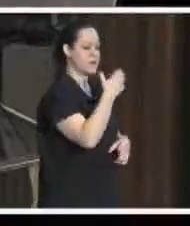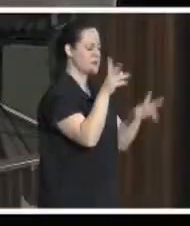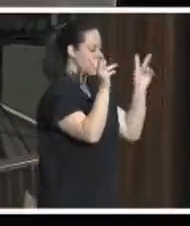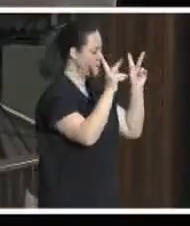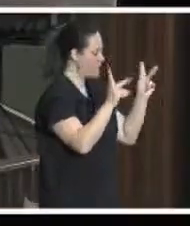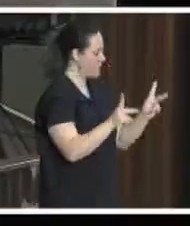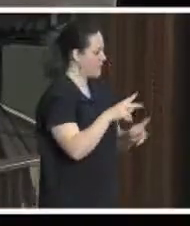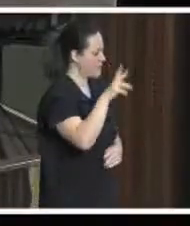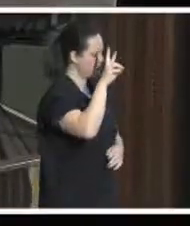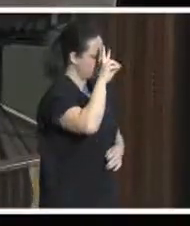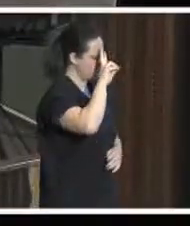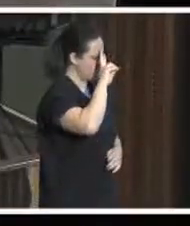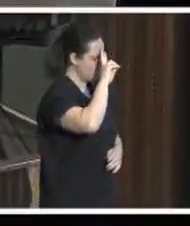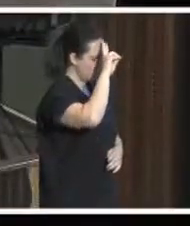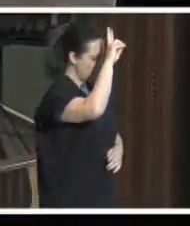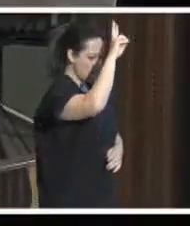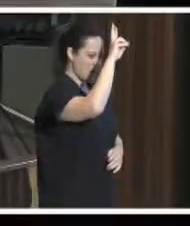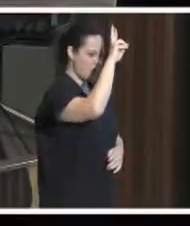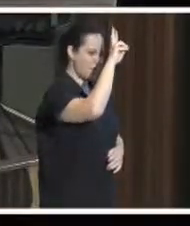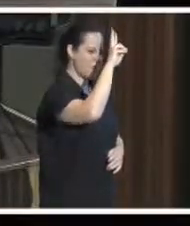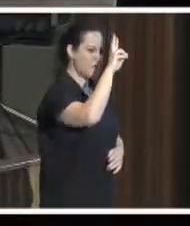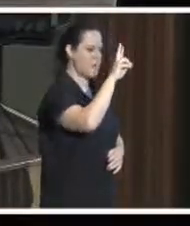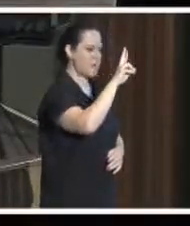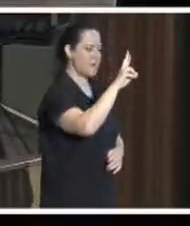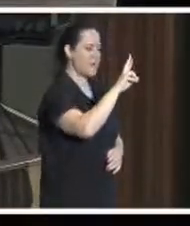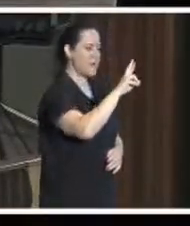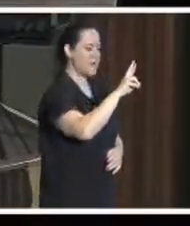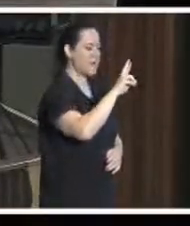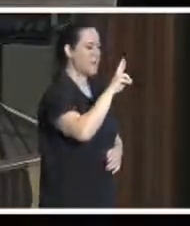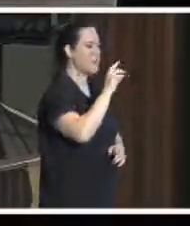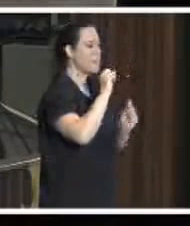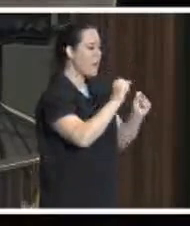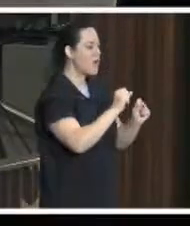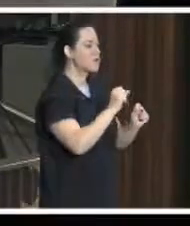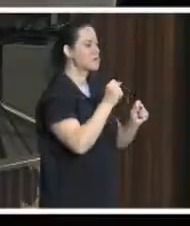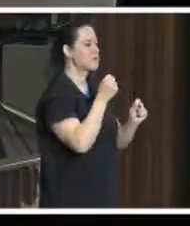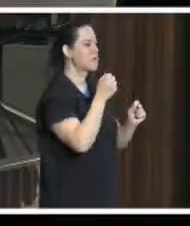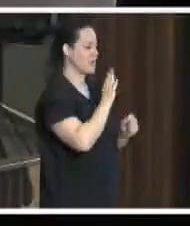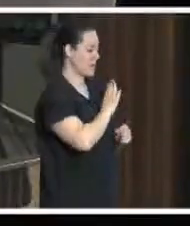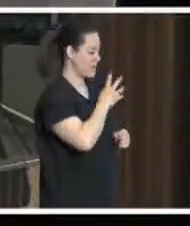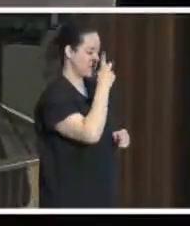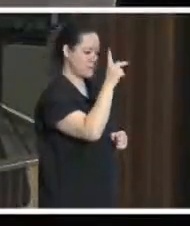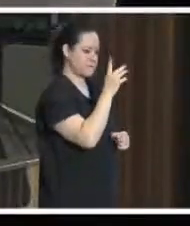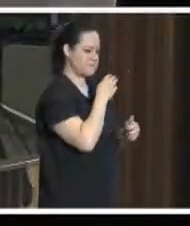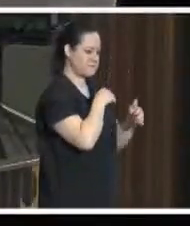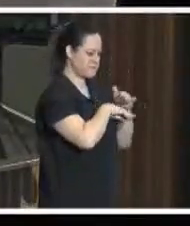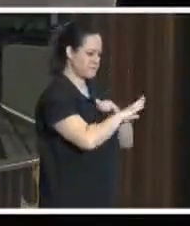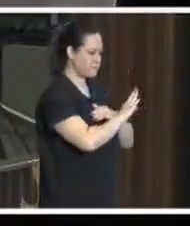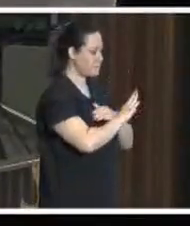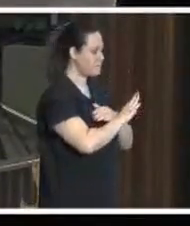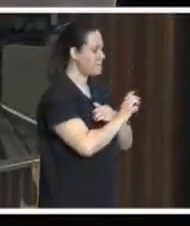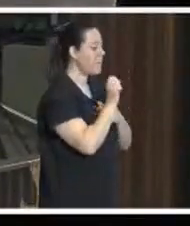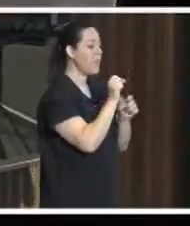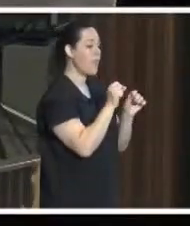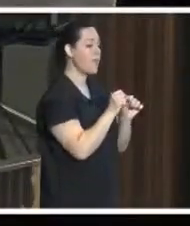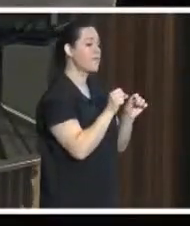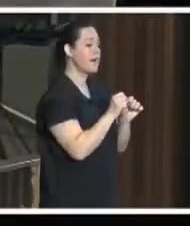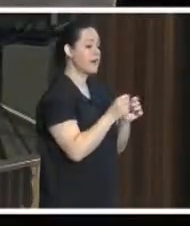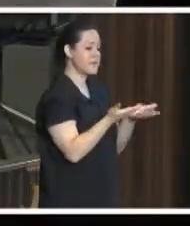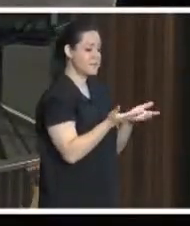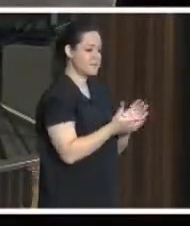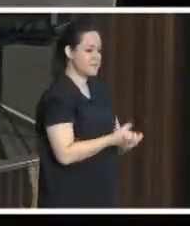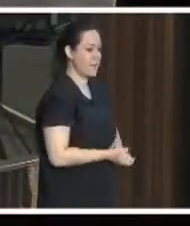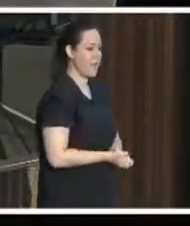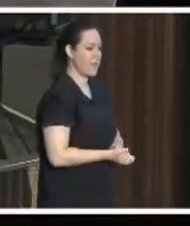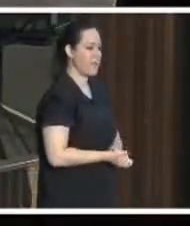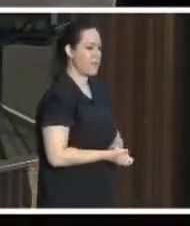do Senhor, que excede todo o entendimento, pudesse guardar o teu coração. E o que a gente vai fazer